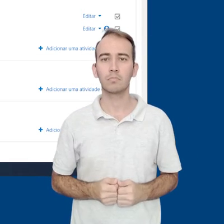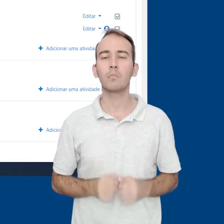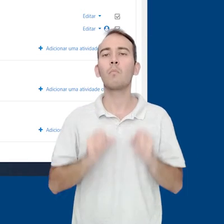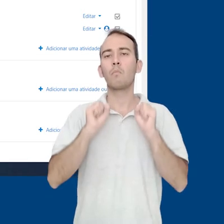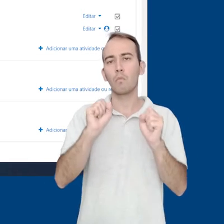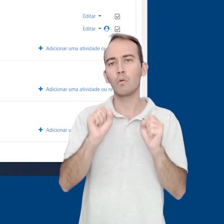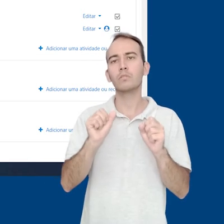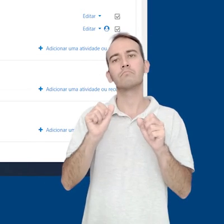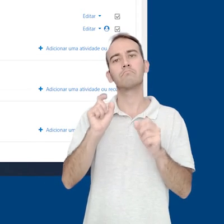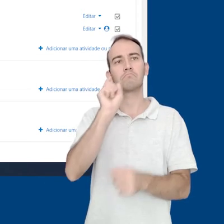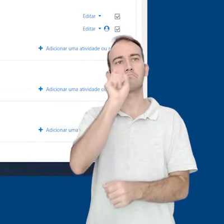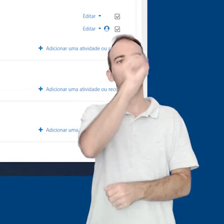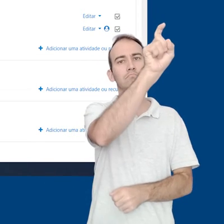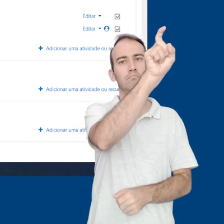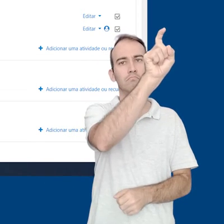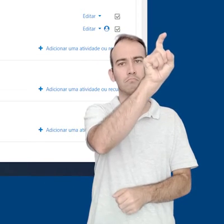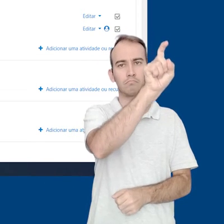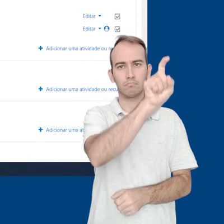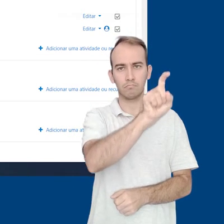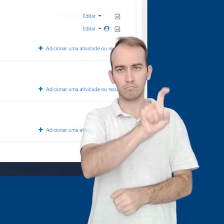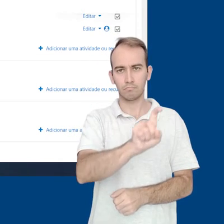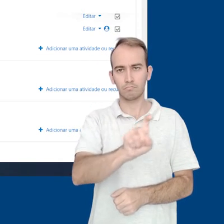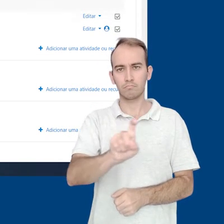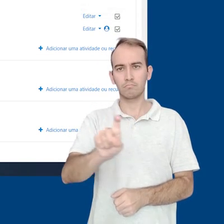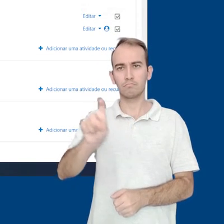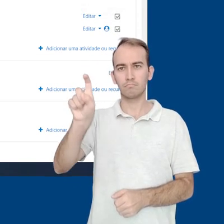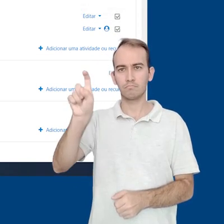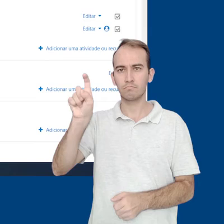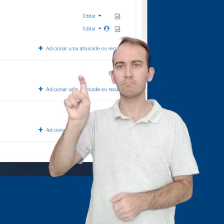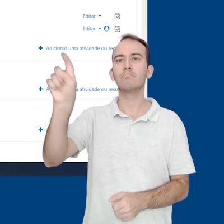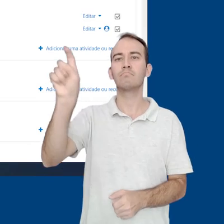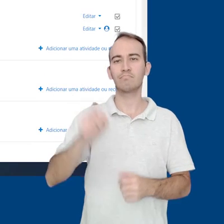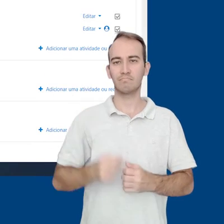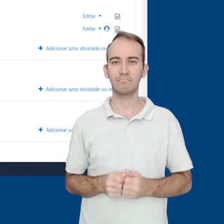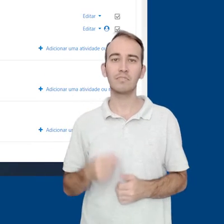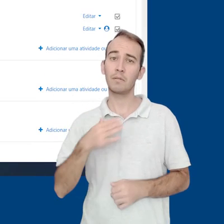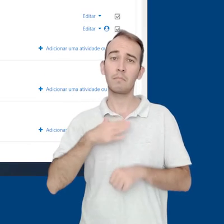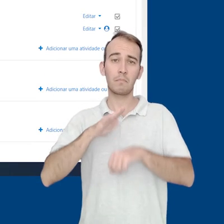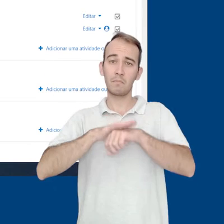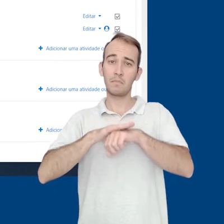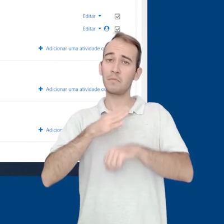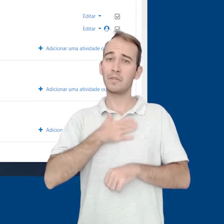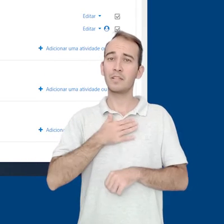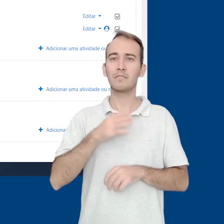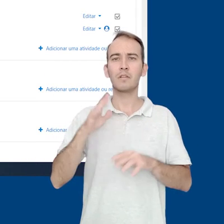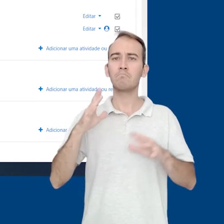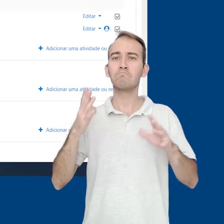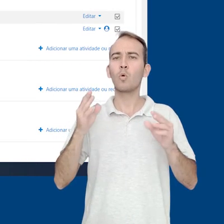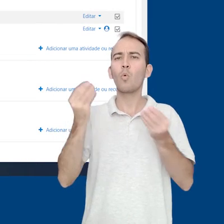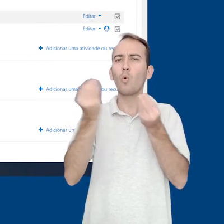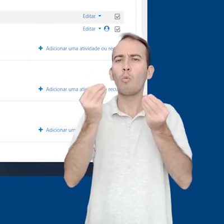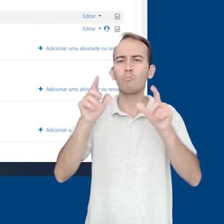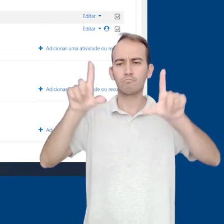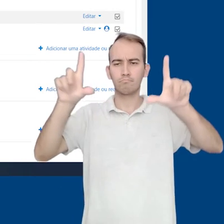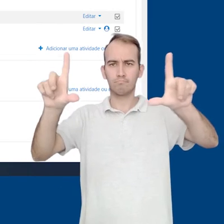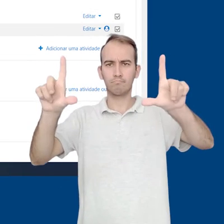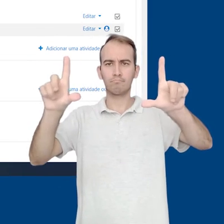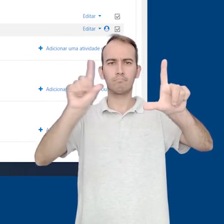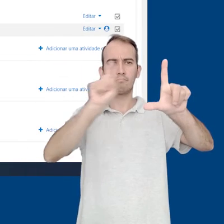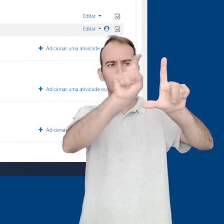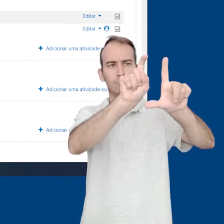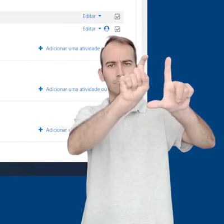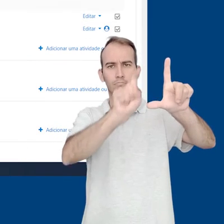Eu posso clicar, arrastar esse item para a posição que me for conveniente e soltar.